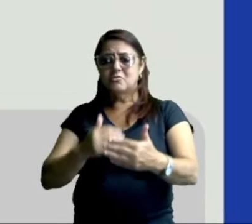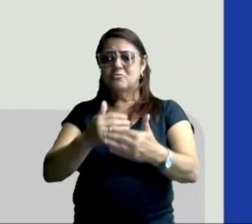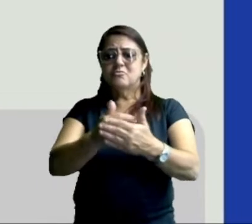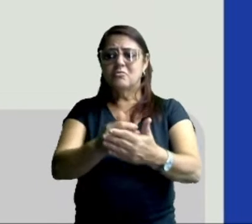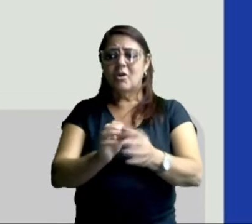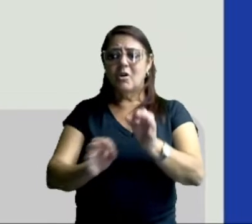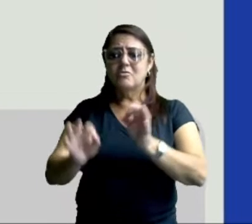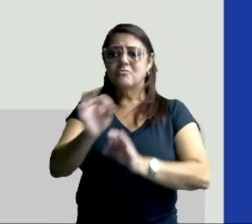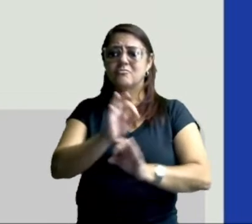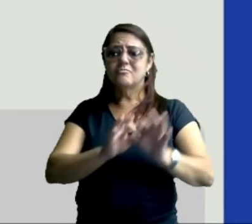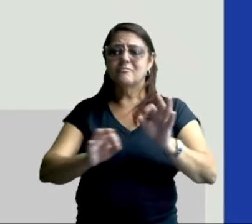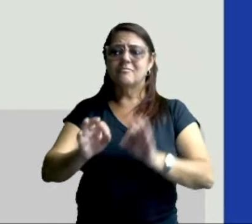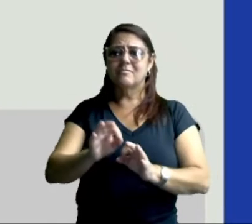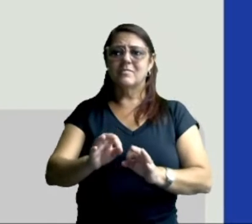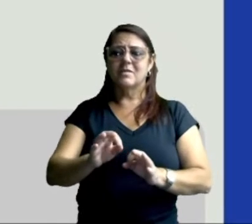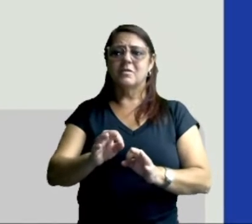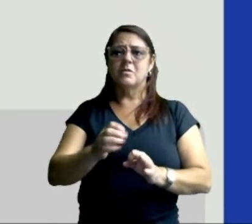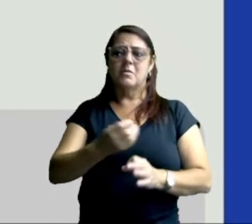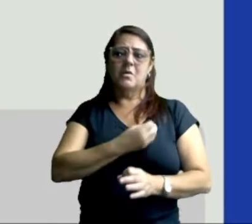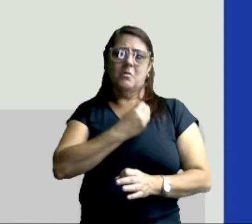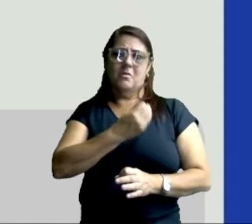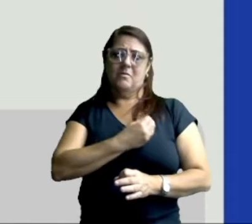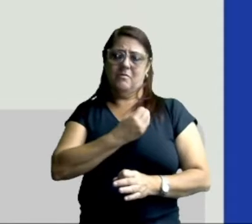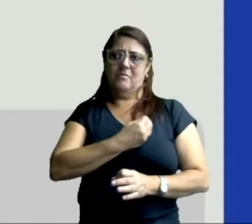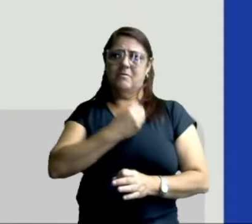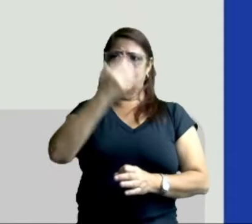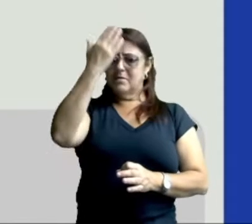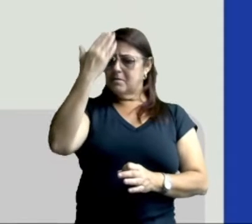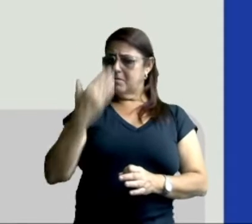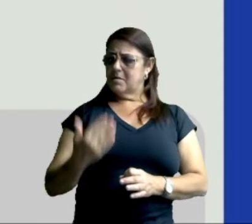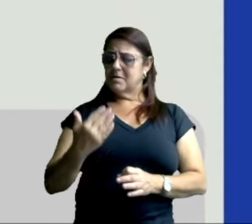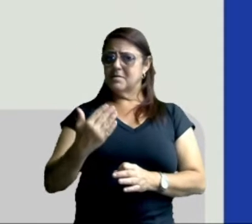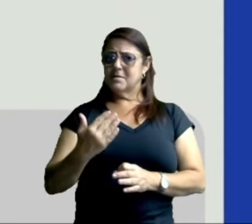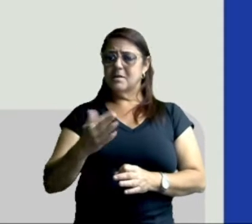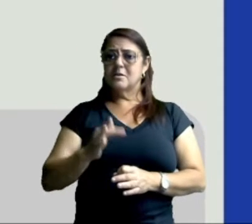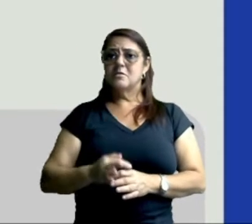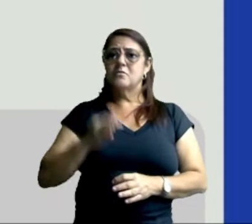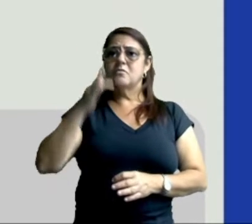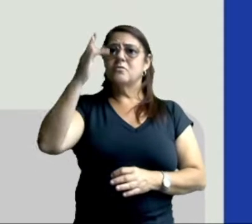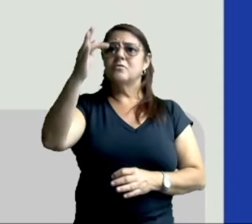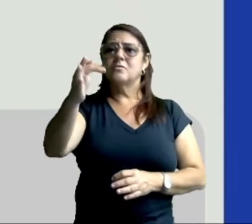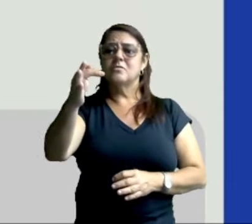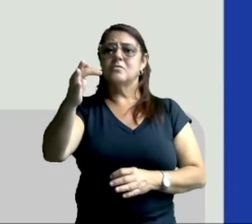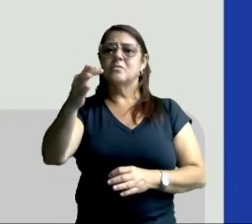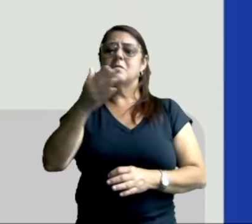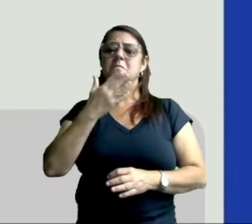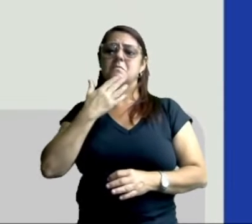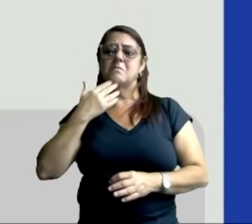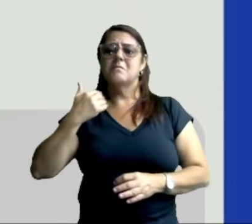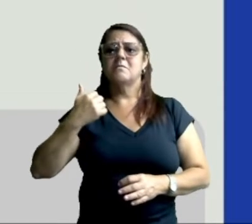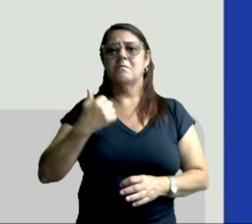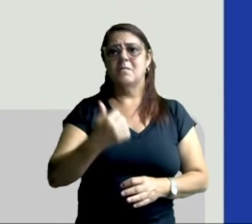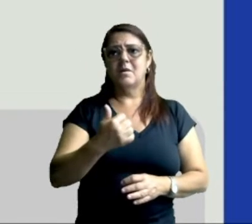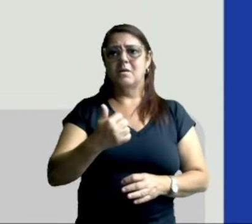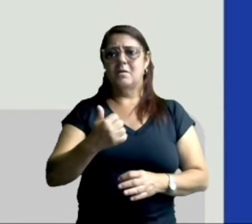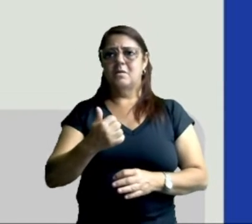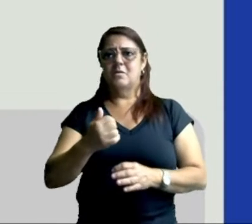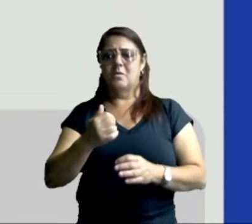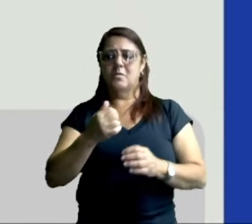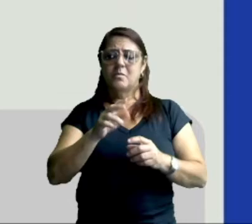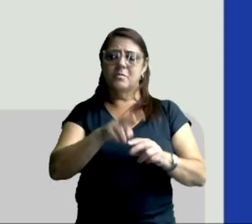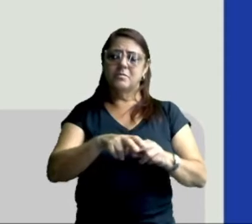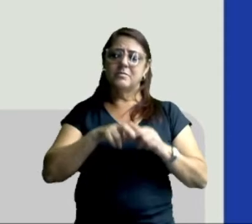ajudando a prepará-los para a vida presente e futura, cada vez mais mediadas